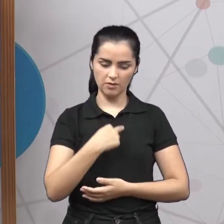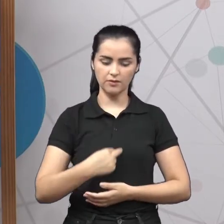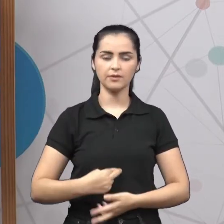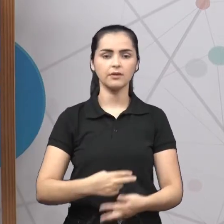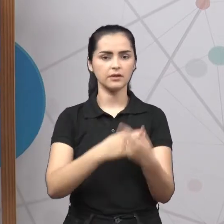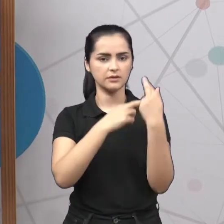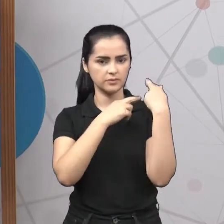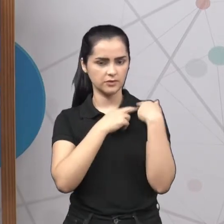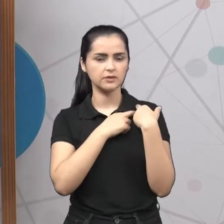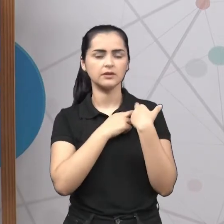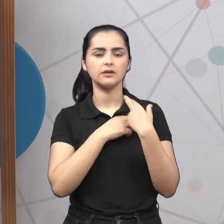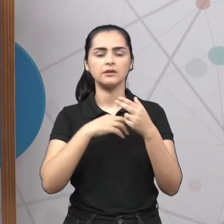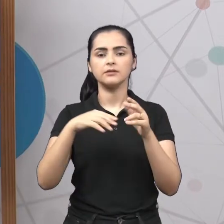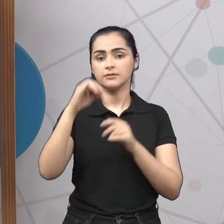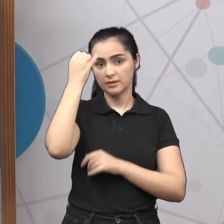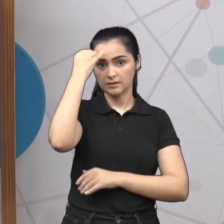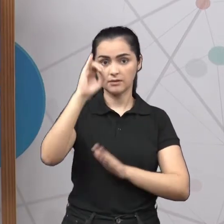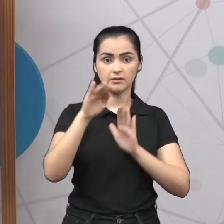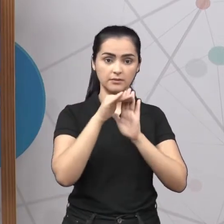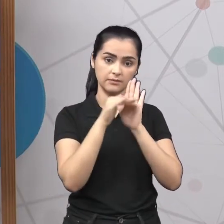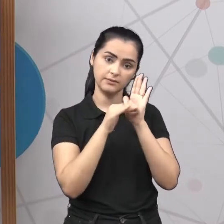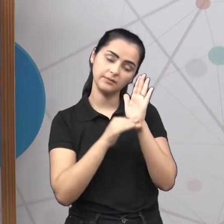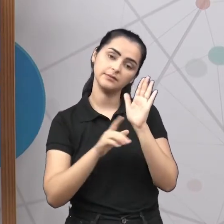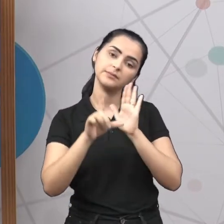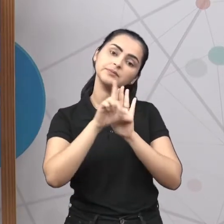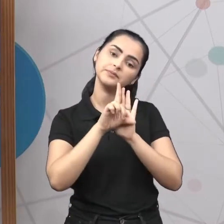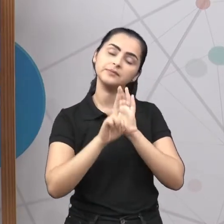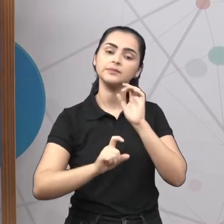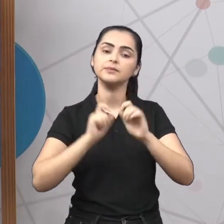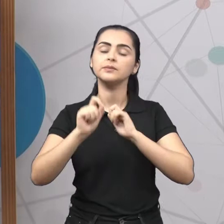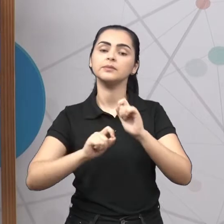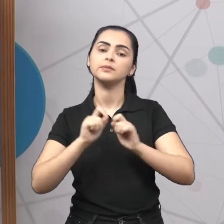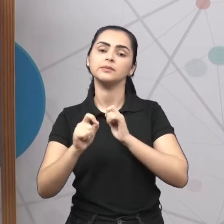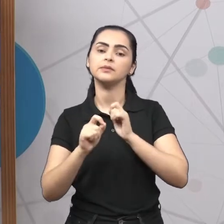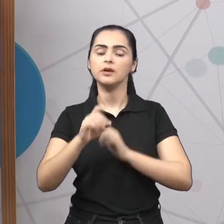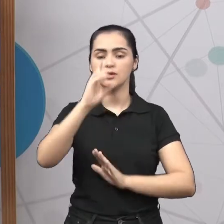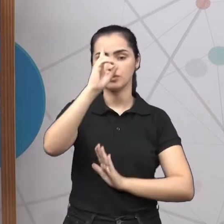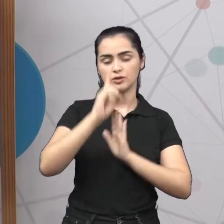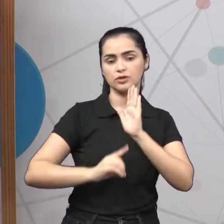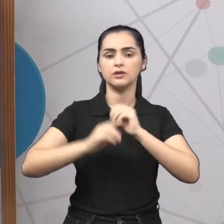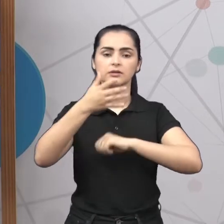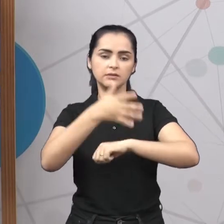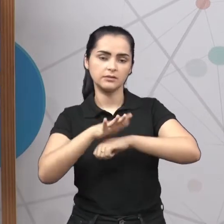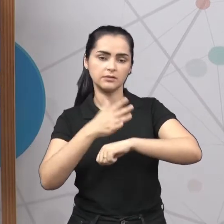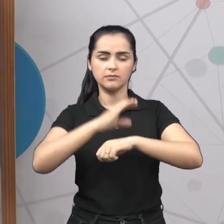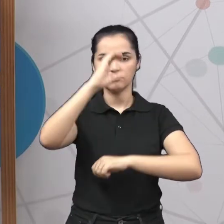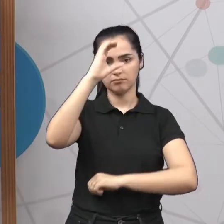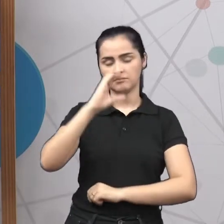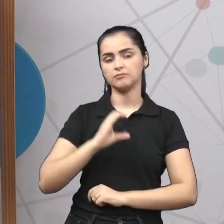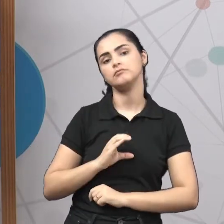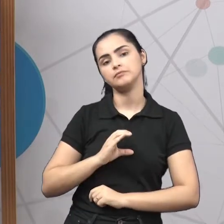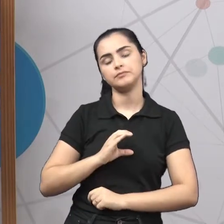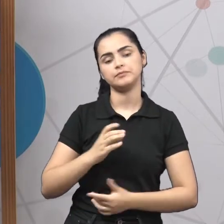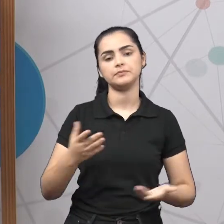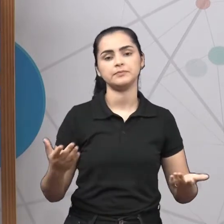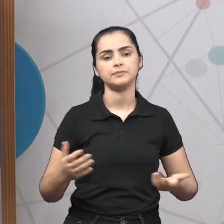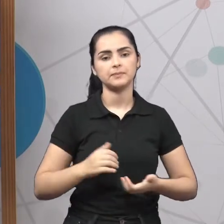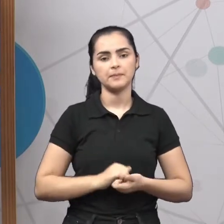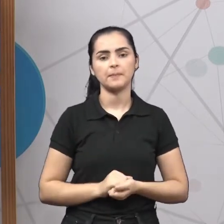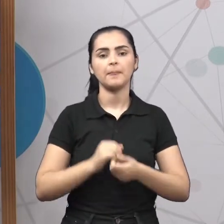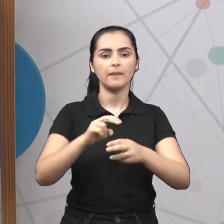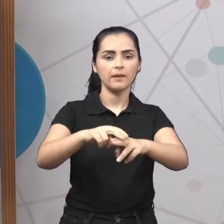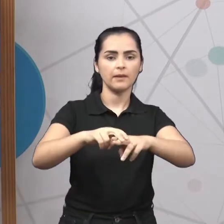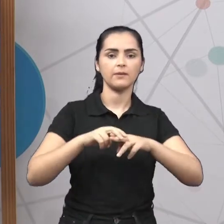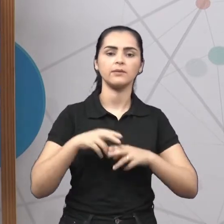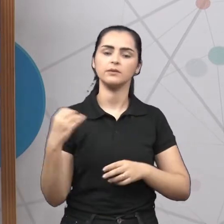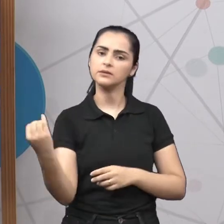são responsáveis pela criação das leis que estipulam os direitos e os deveres do cidadão. Por